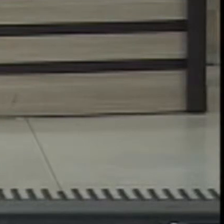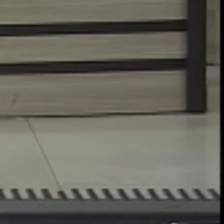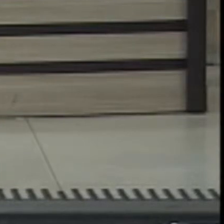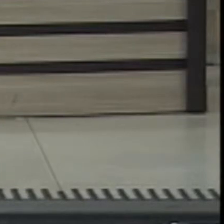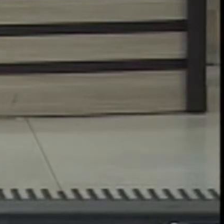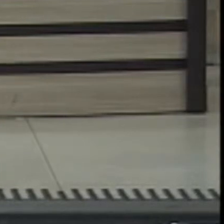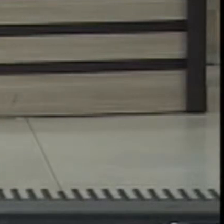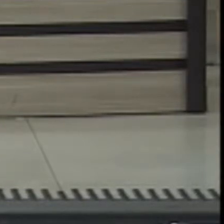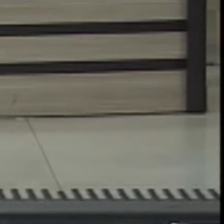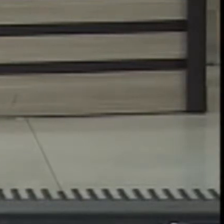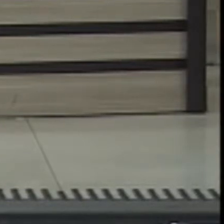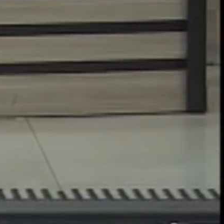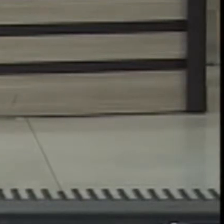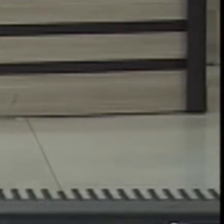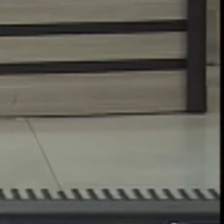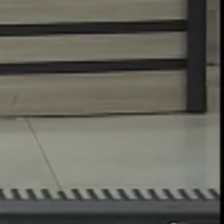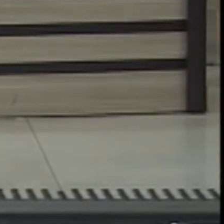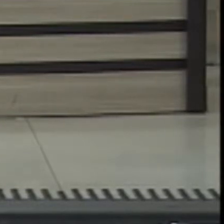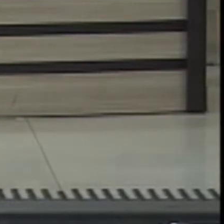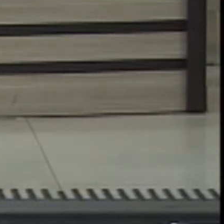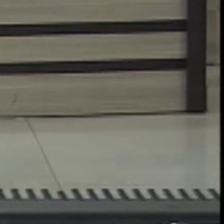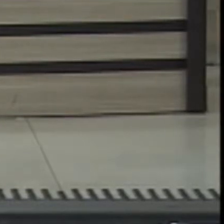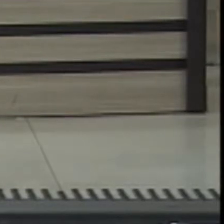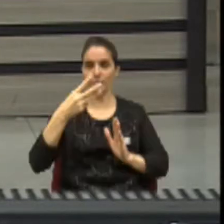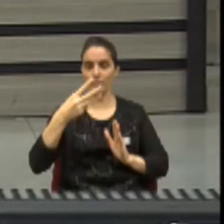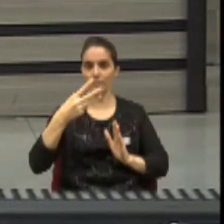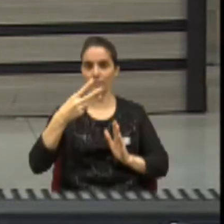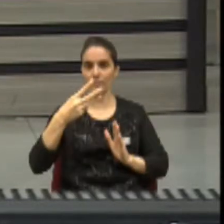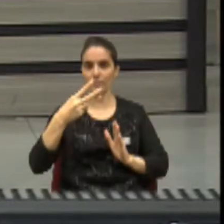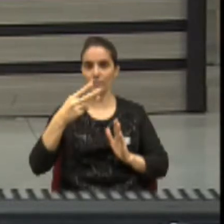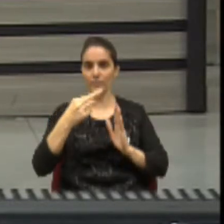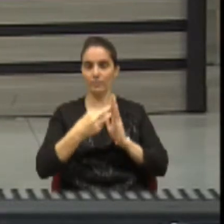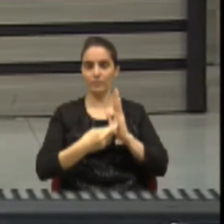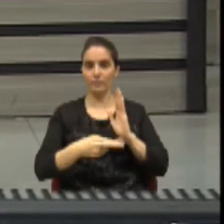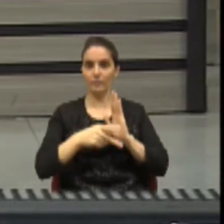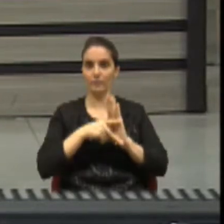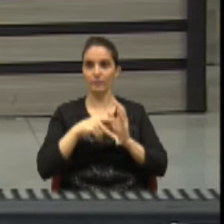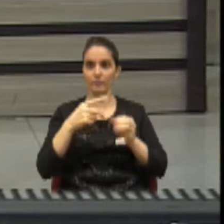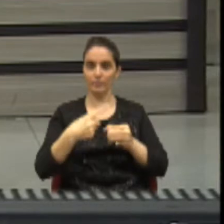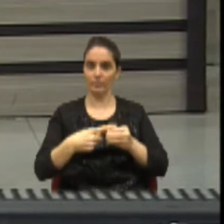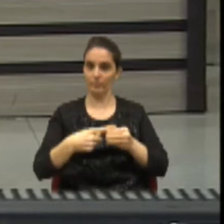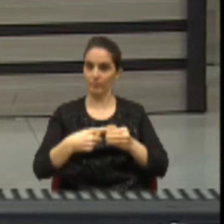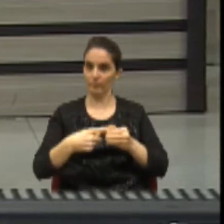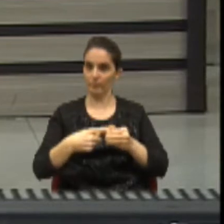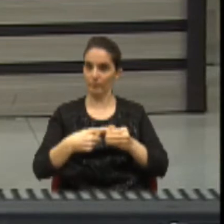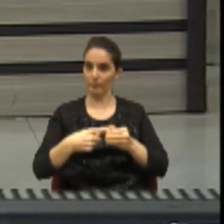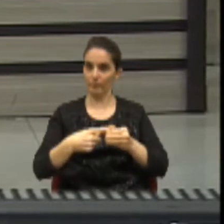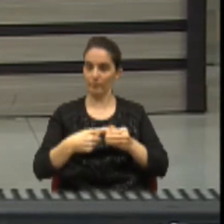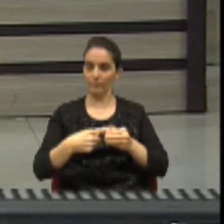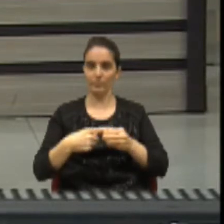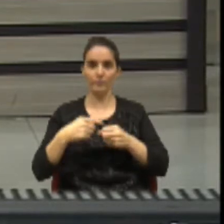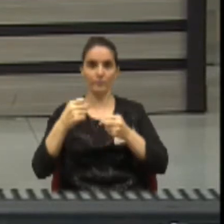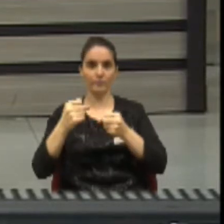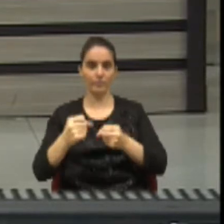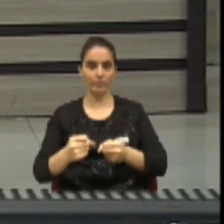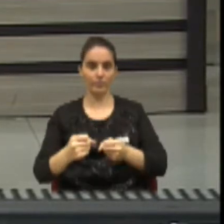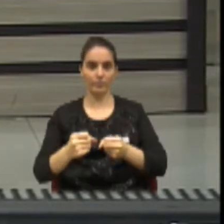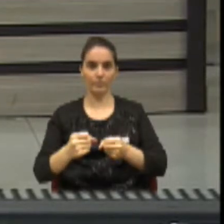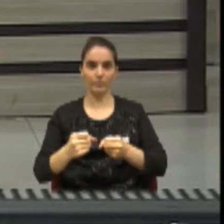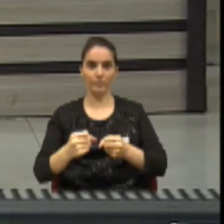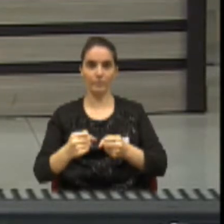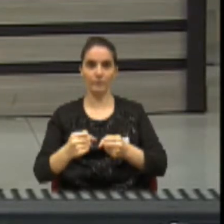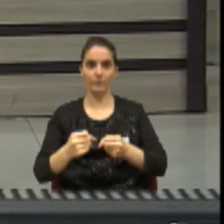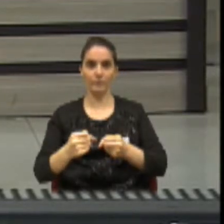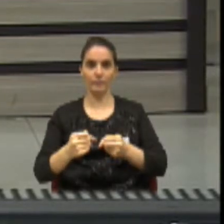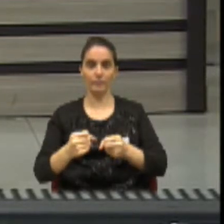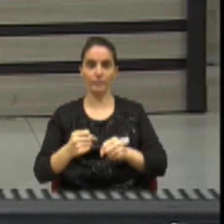Baseado no artigo 149, inciso 3º do Regimento Interno da Câmara Municipal, que permite a suspensão da sessão